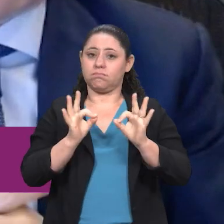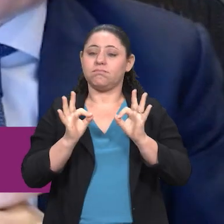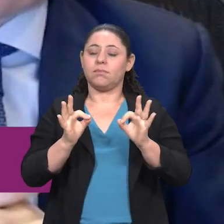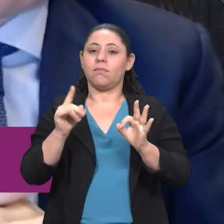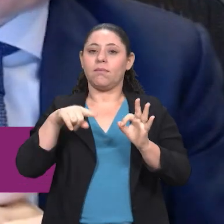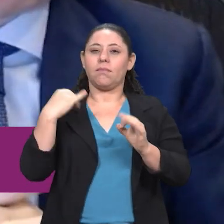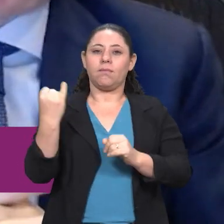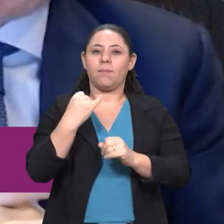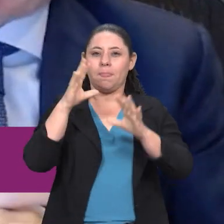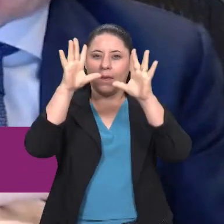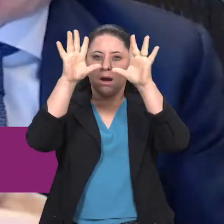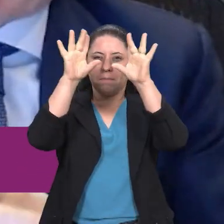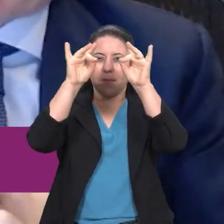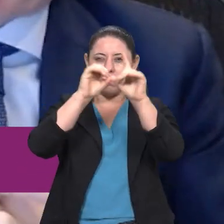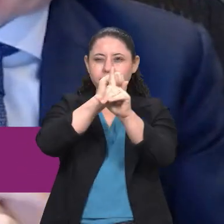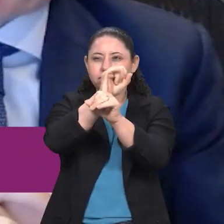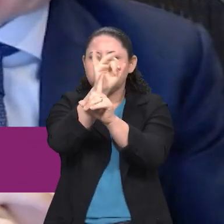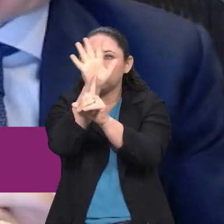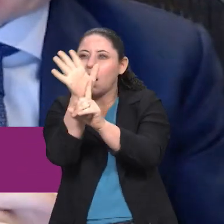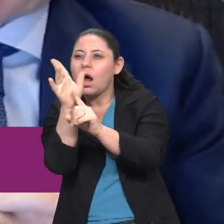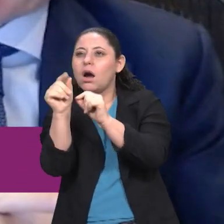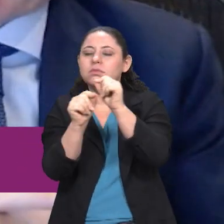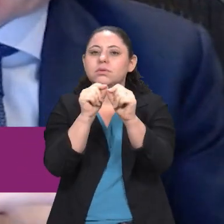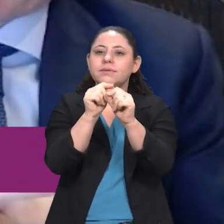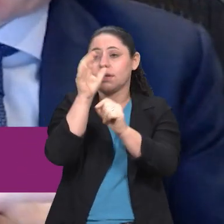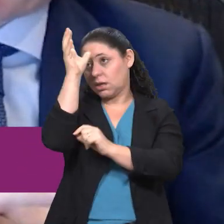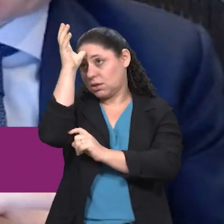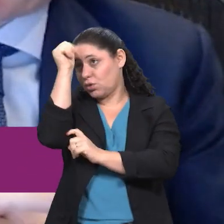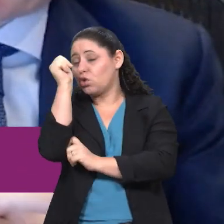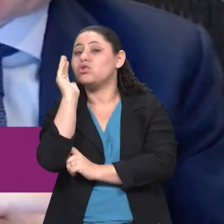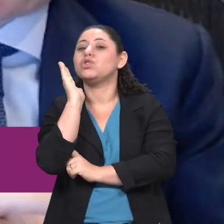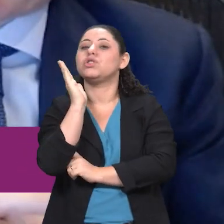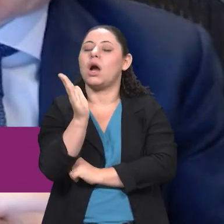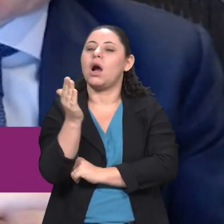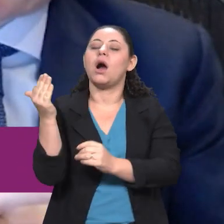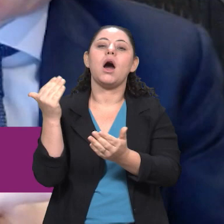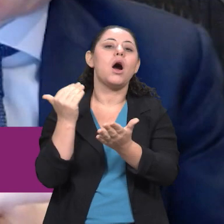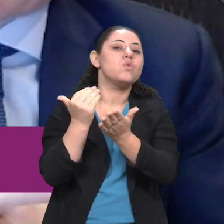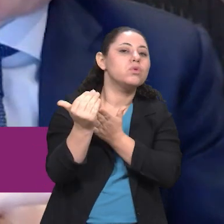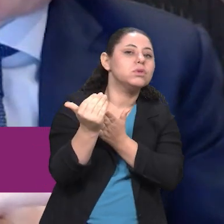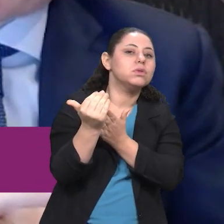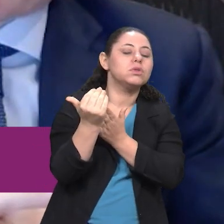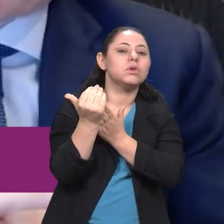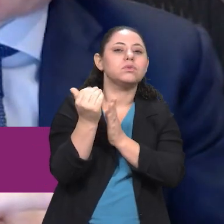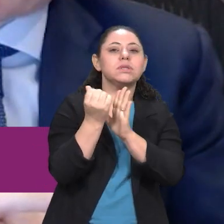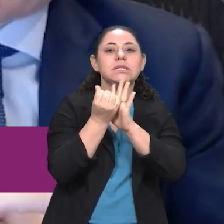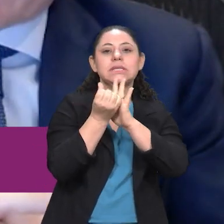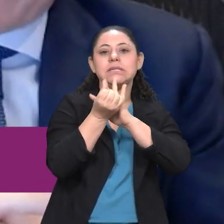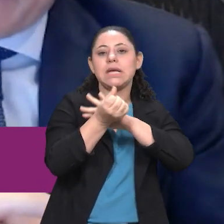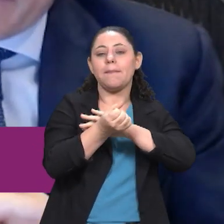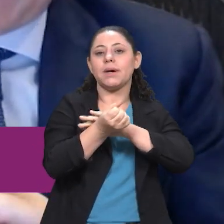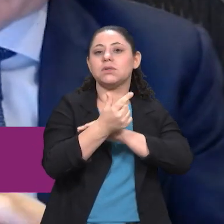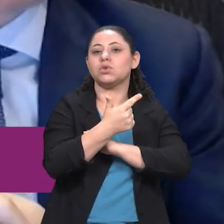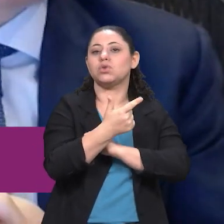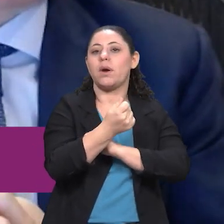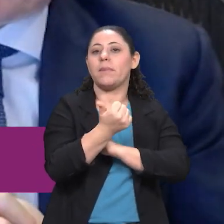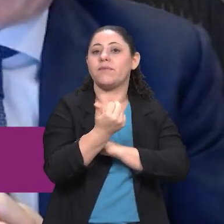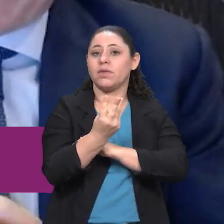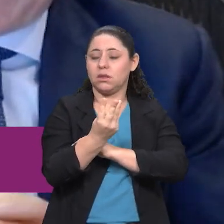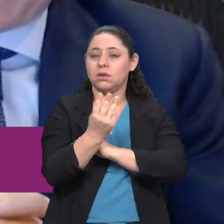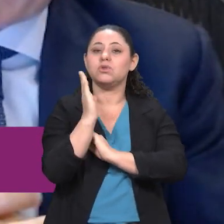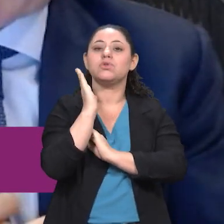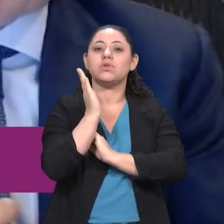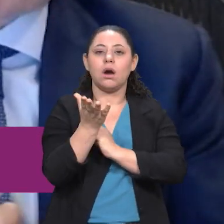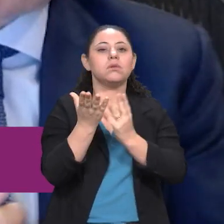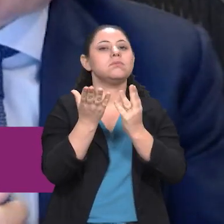interessante a gente contextualizar aqui também que essas decisões todas já ocorreram no segundo semestre de 2023.